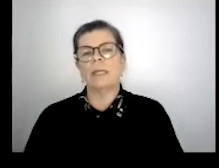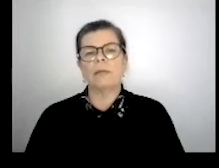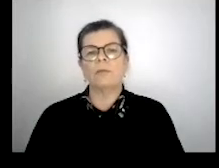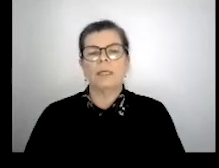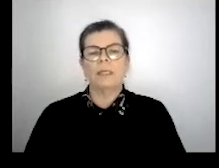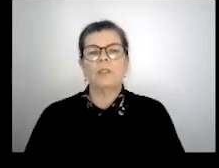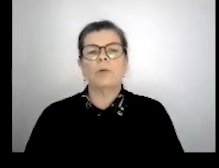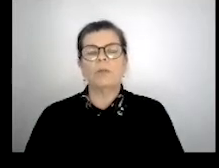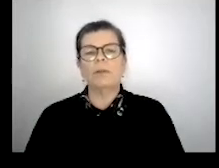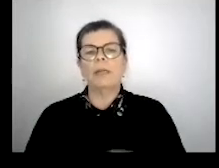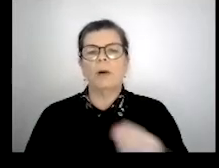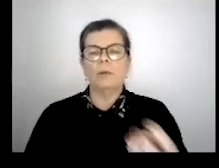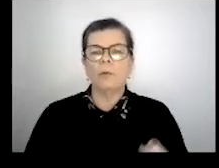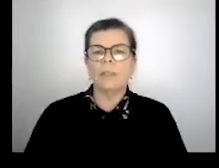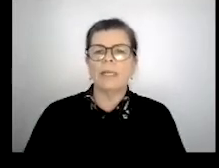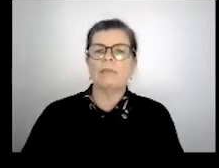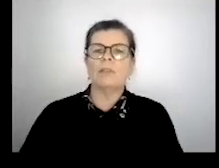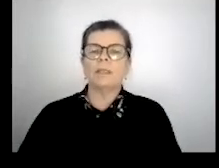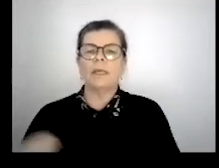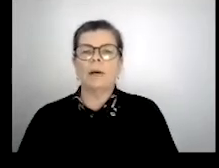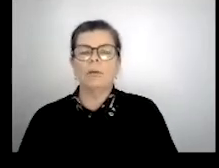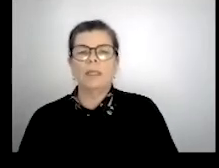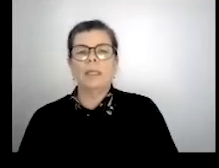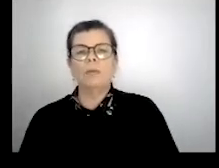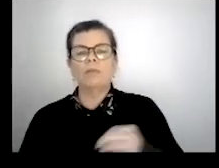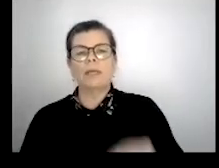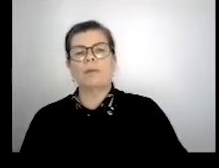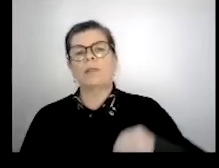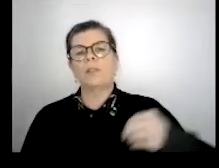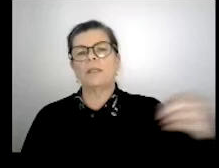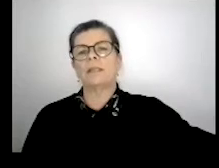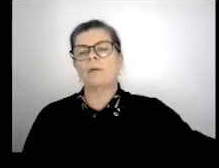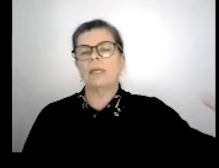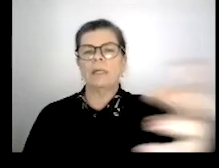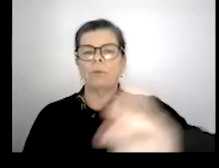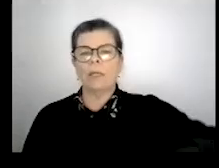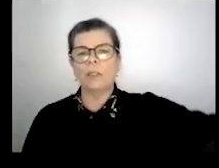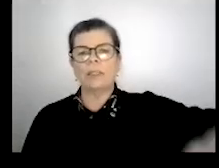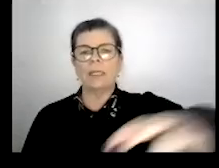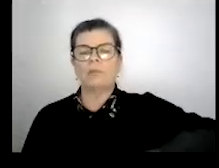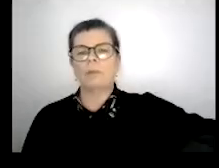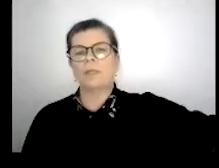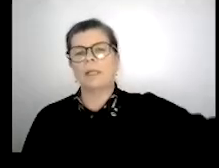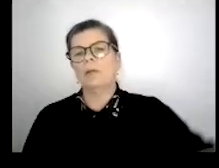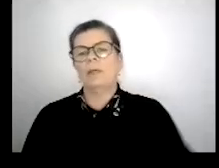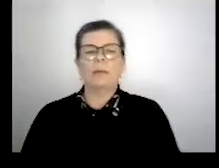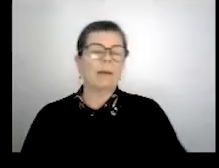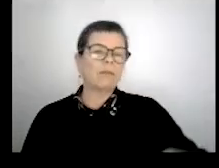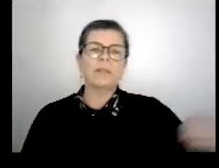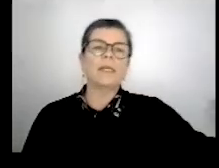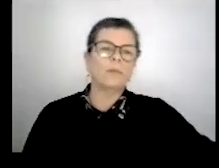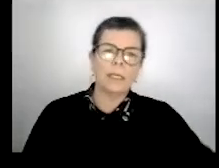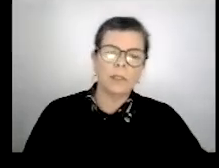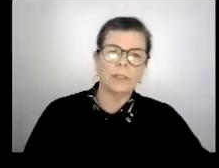fizeram um relato, né, de quanto foi melhor, quanto está cada vez mais real. Tem um que foi lá para o raio-x central, que a área raio-x, a área azul vai para o central,